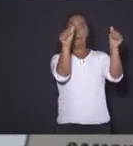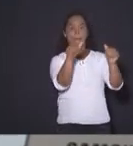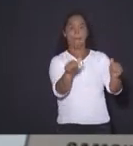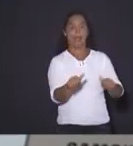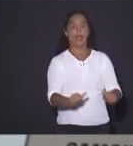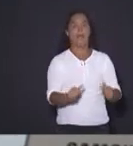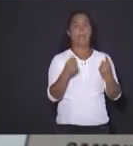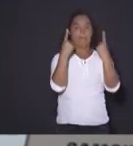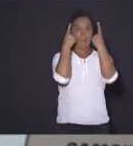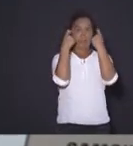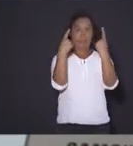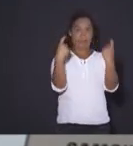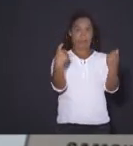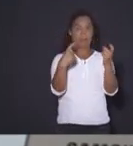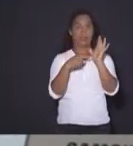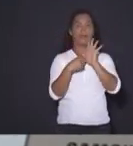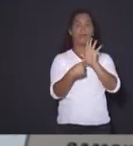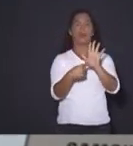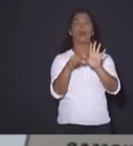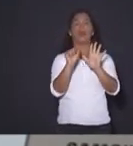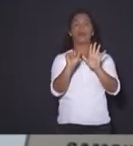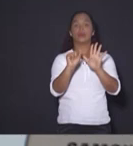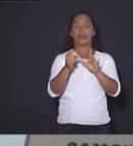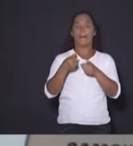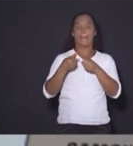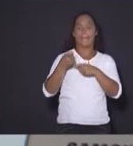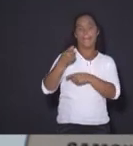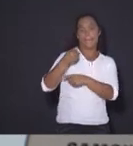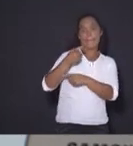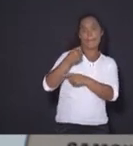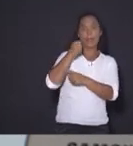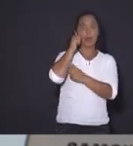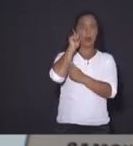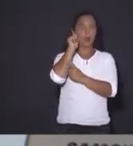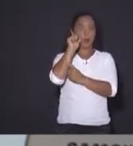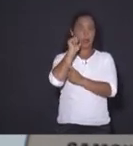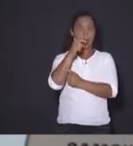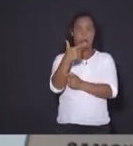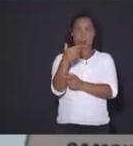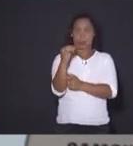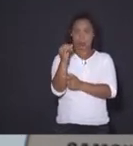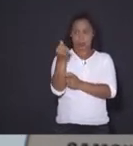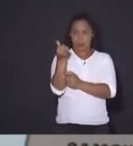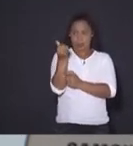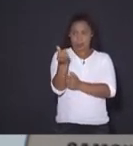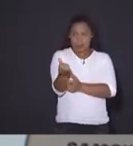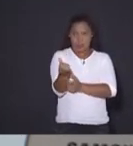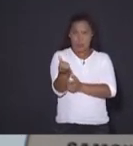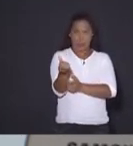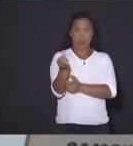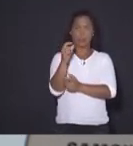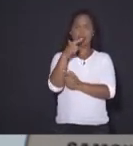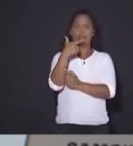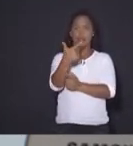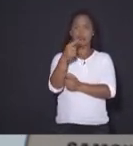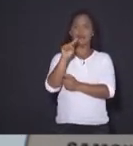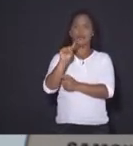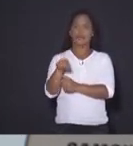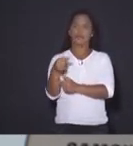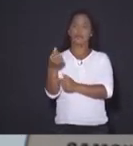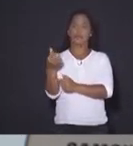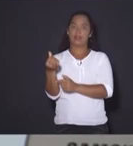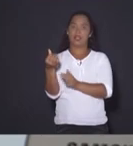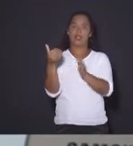aumento é do crescimento de homicídio entre as mulheres até 2006 até a lei maria da penha de 2,6 por cento ao ano